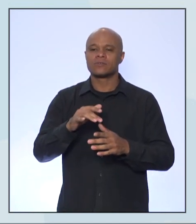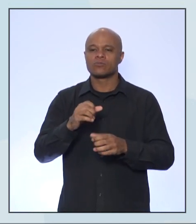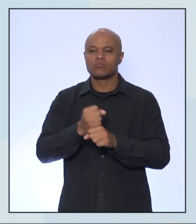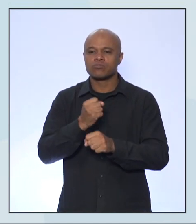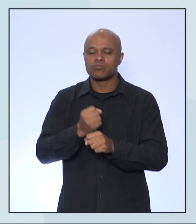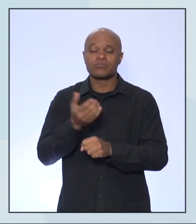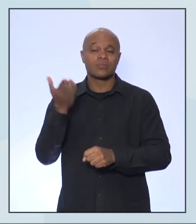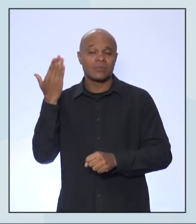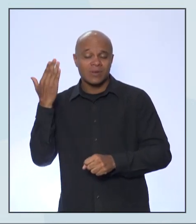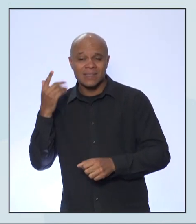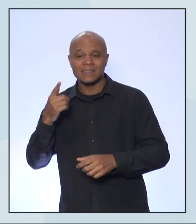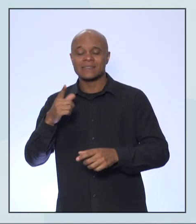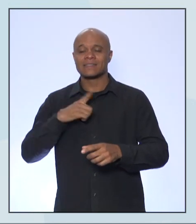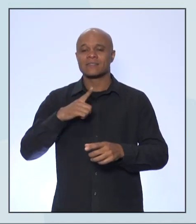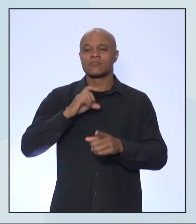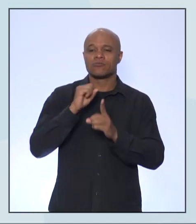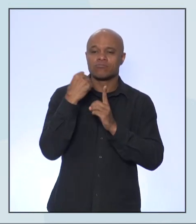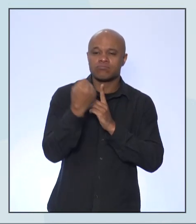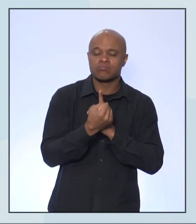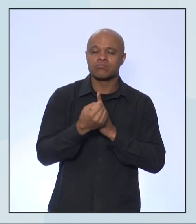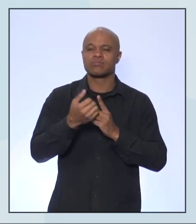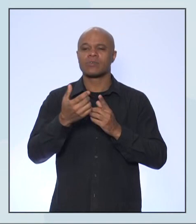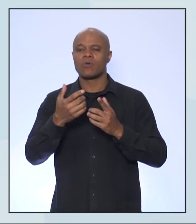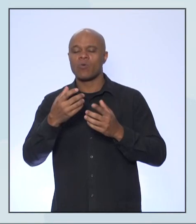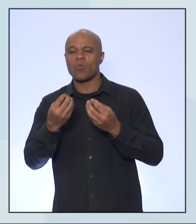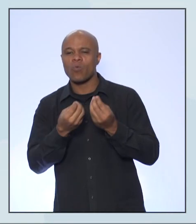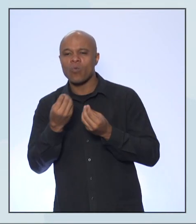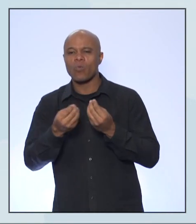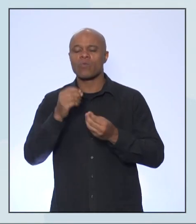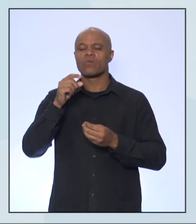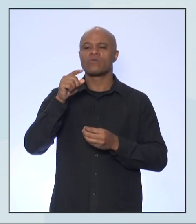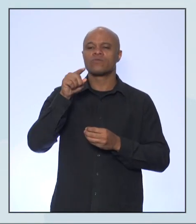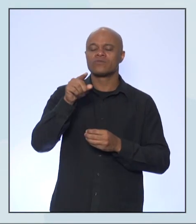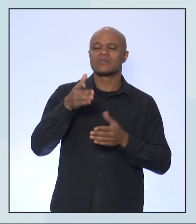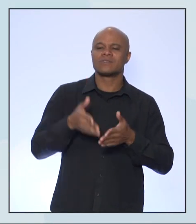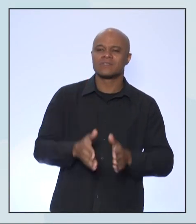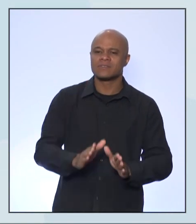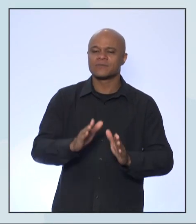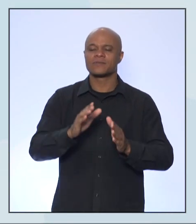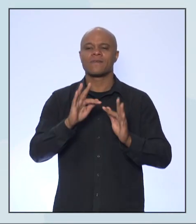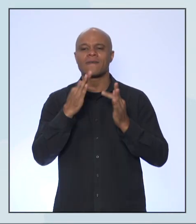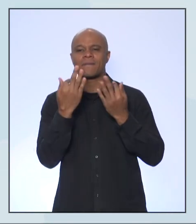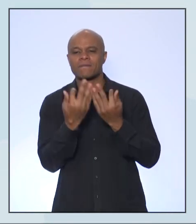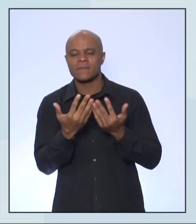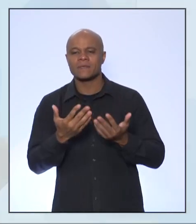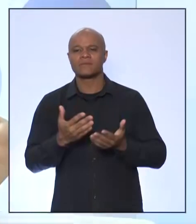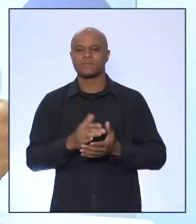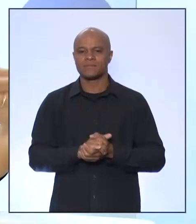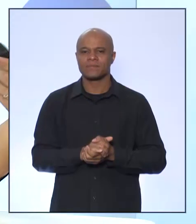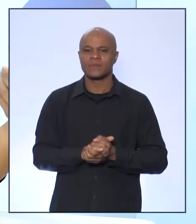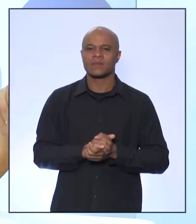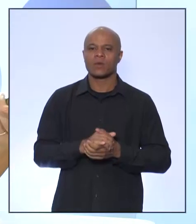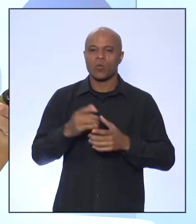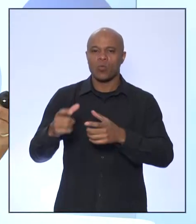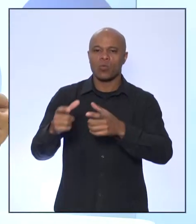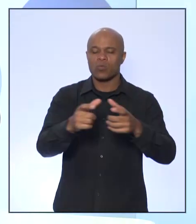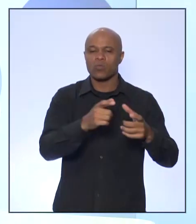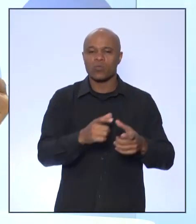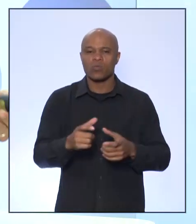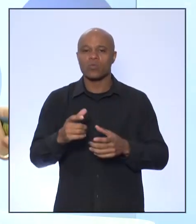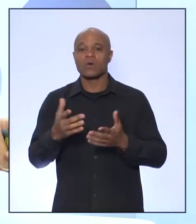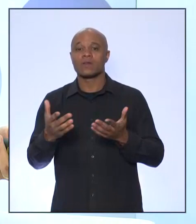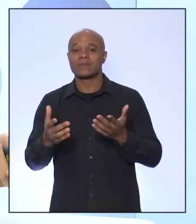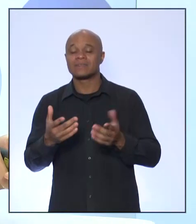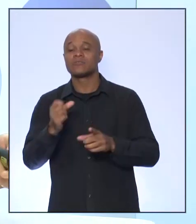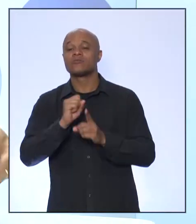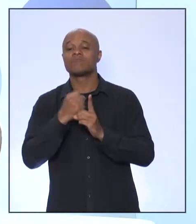sua posição social dependia muito em qual ordem você nascia, né? Em qual parte você nascia, em qual parte